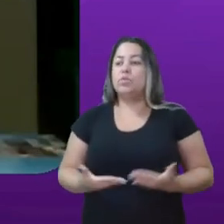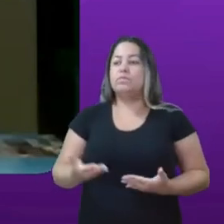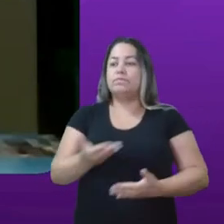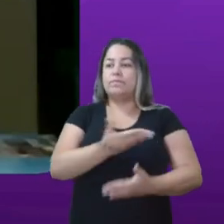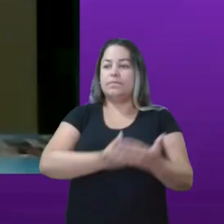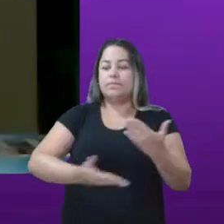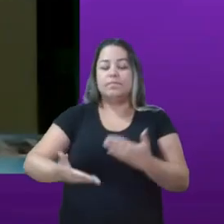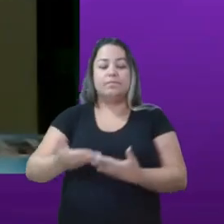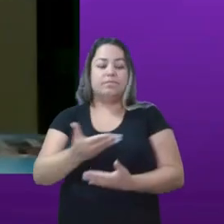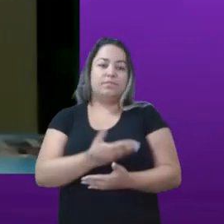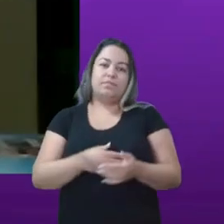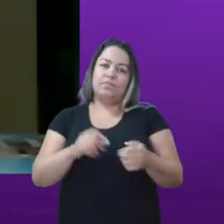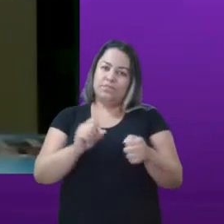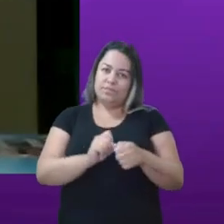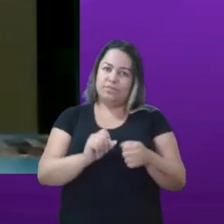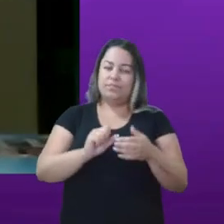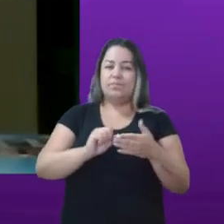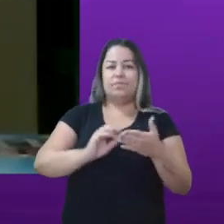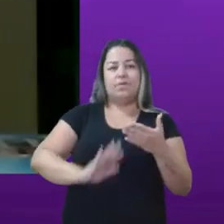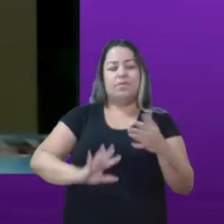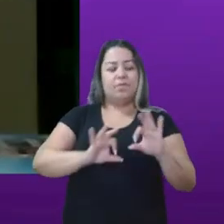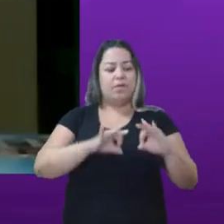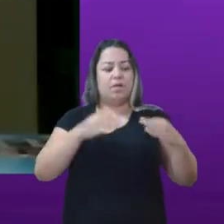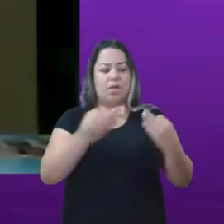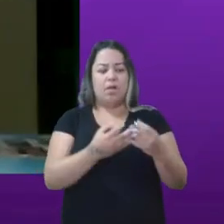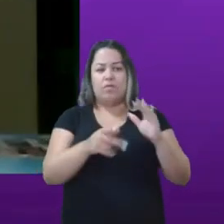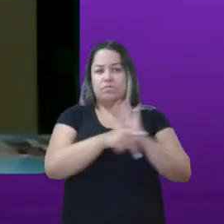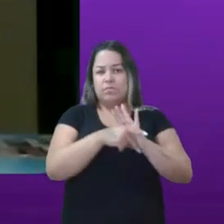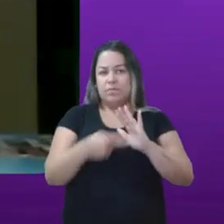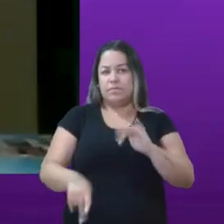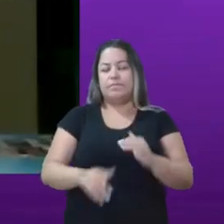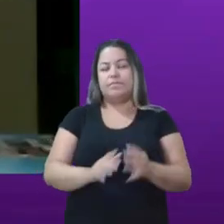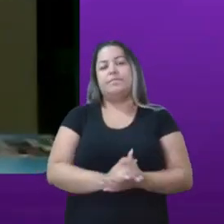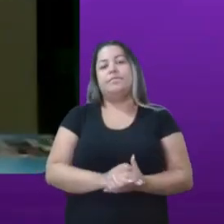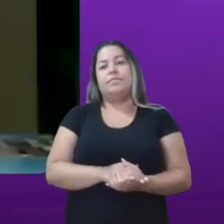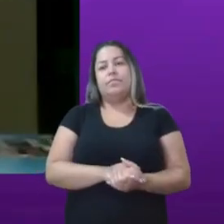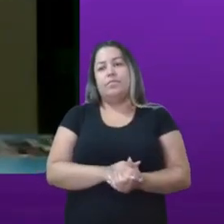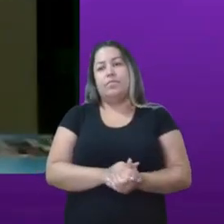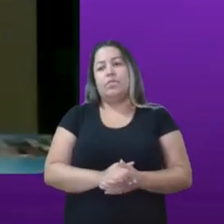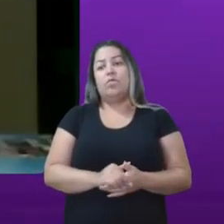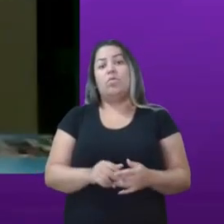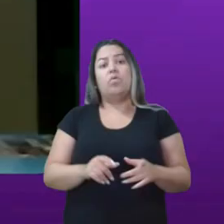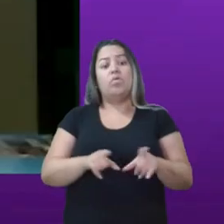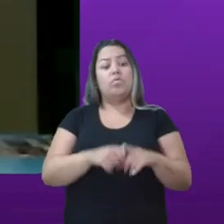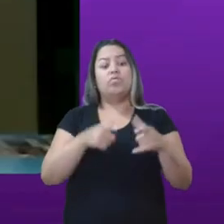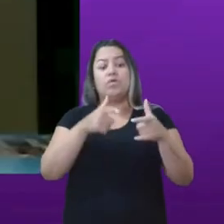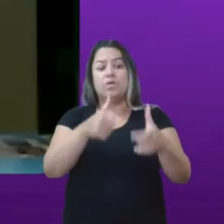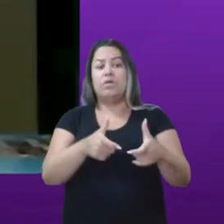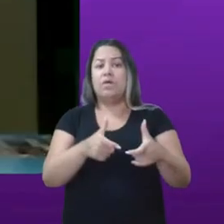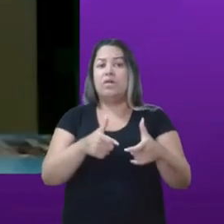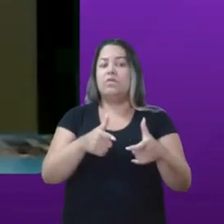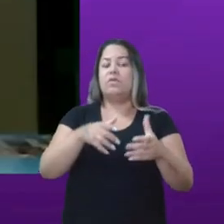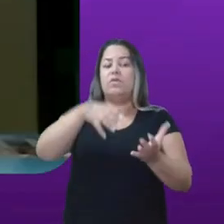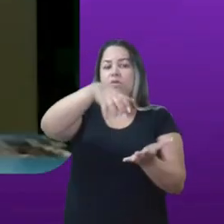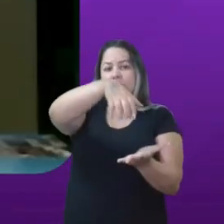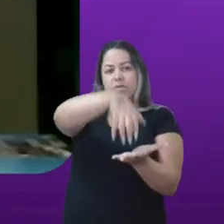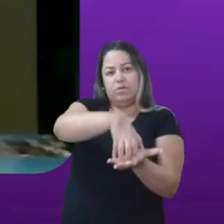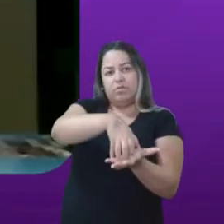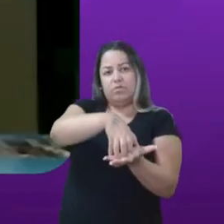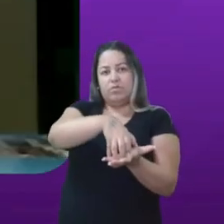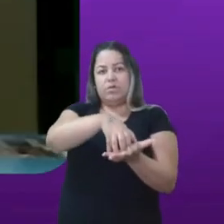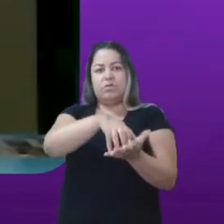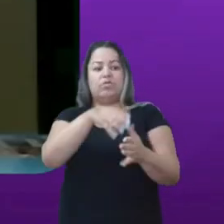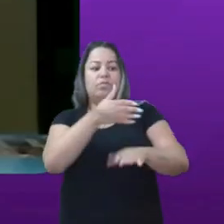que realizam atividades com as famílias, que identificam onde elas vivem, que território, que tipo